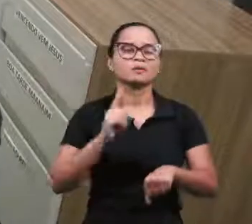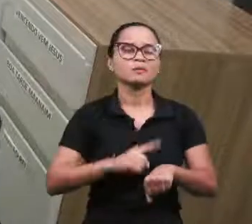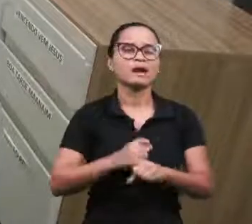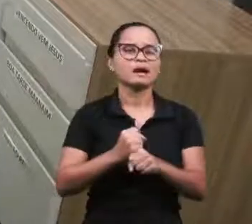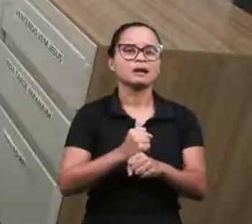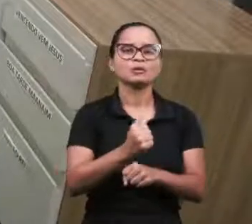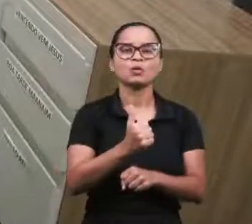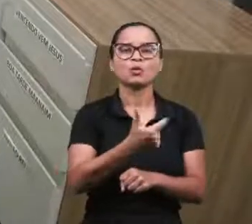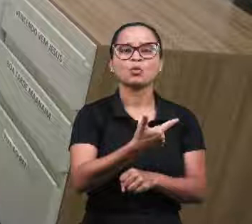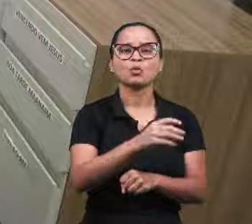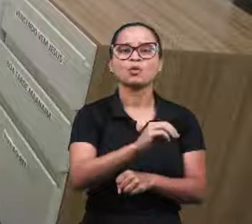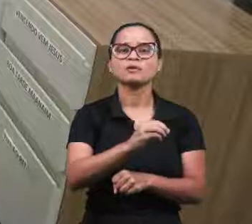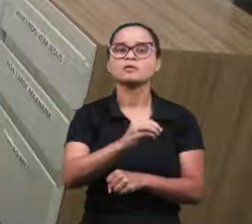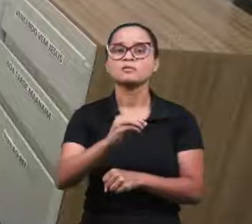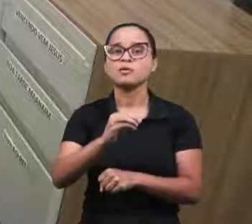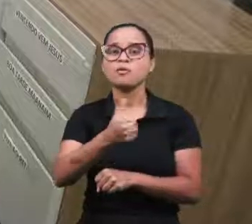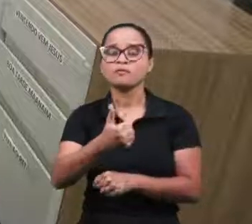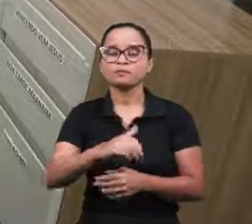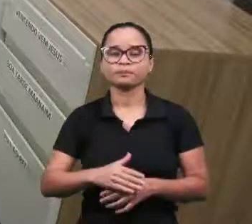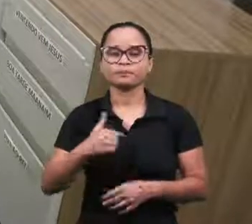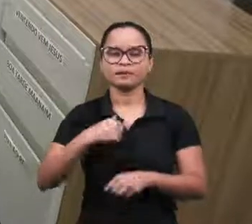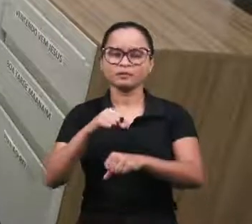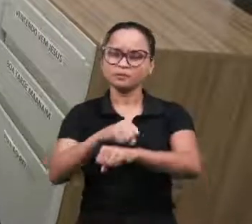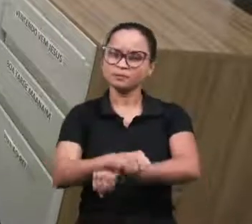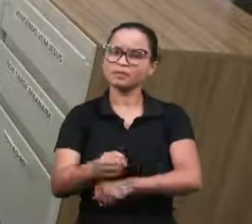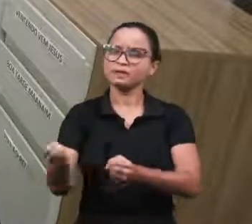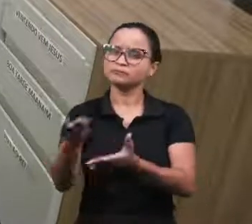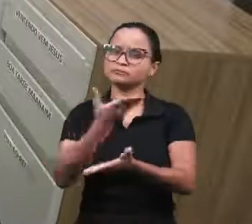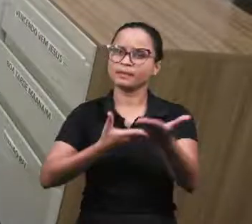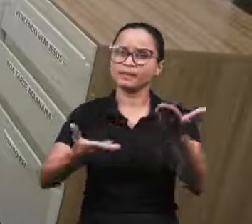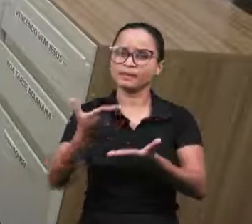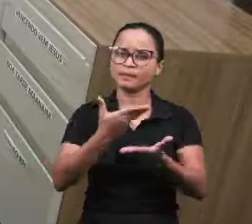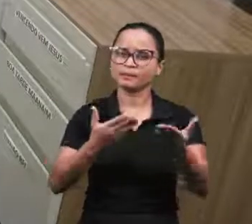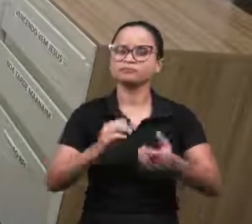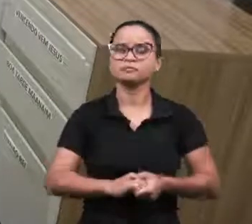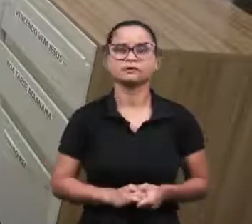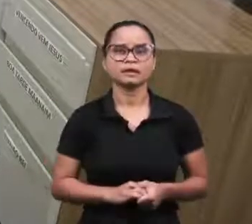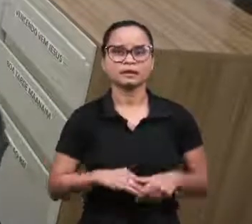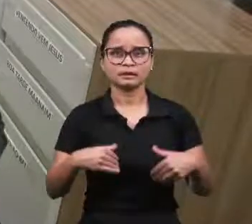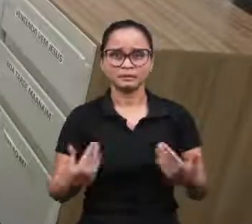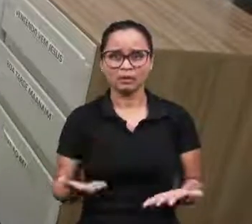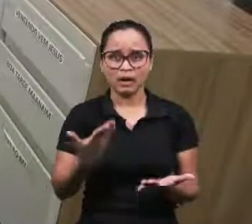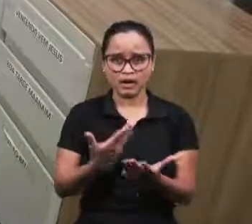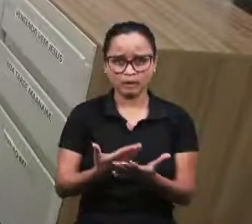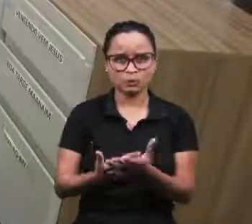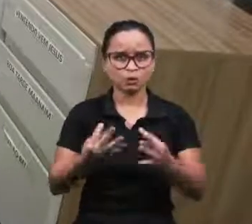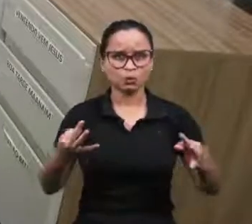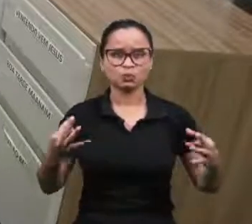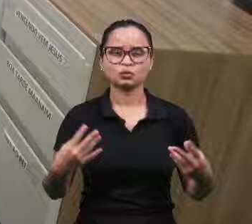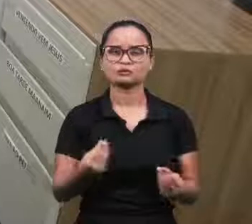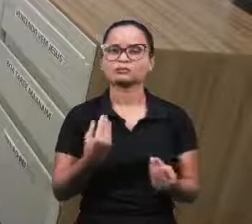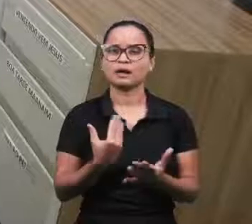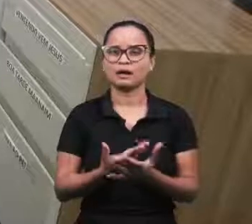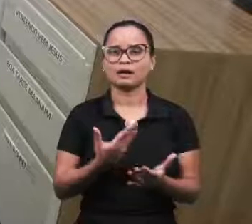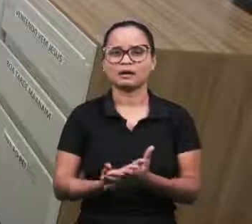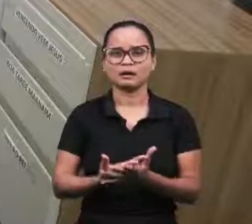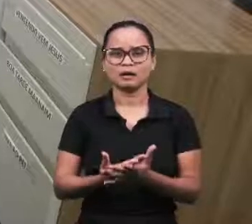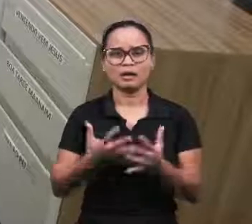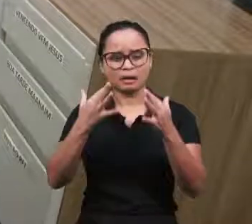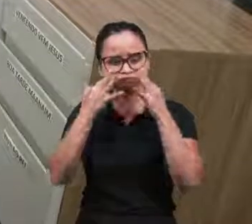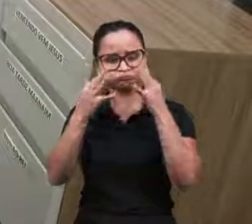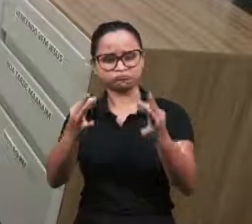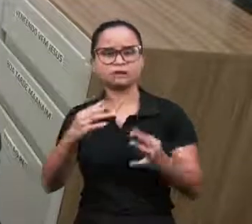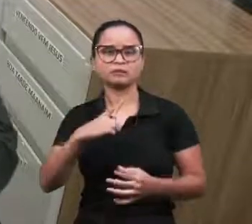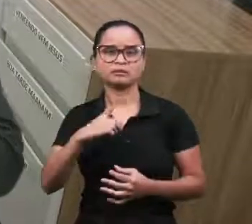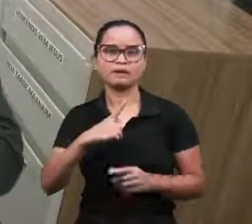eu participava dos seminários, né, e uma das aulas, assim, que todas as aulas prende a gente, mas a aula que o senhor dava,